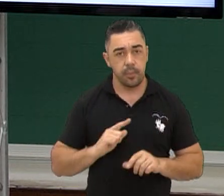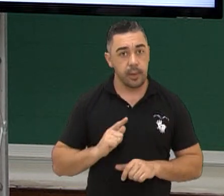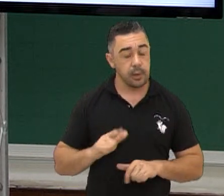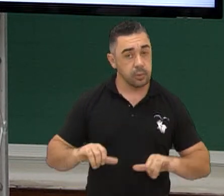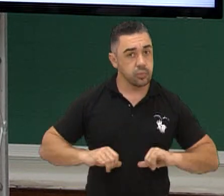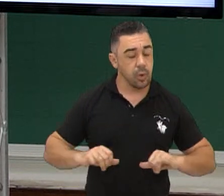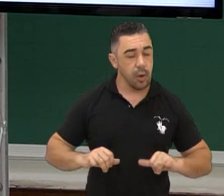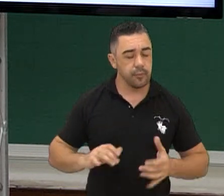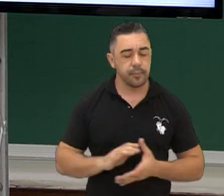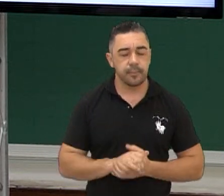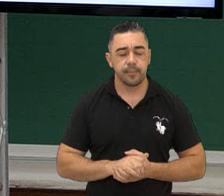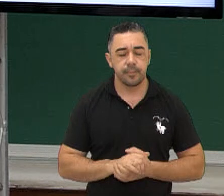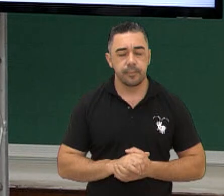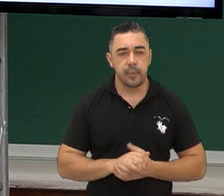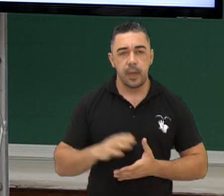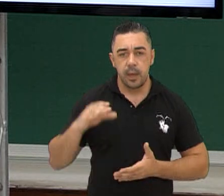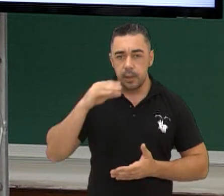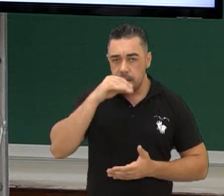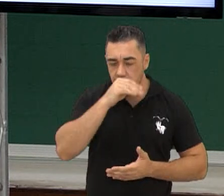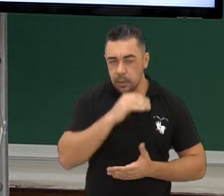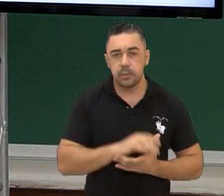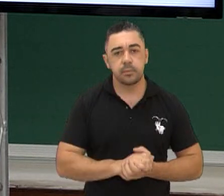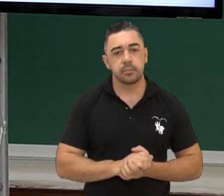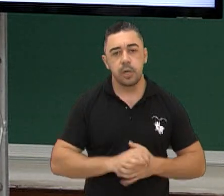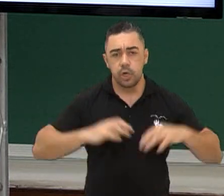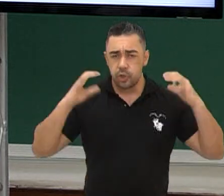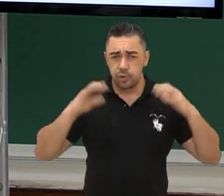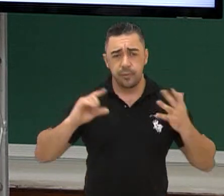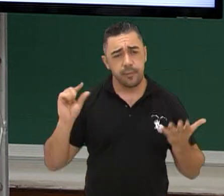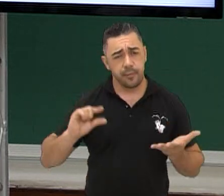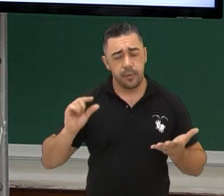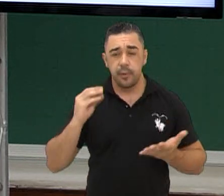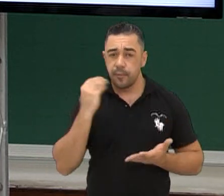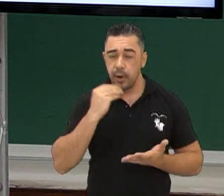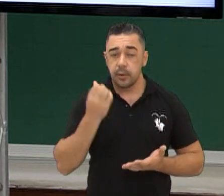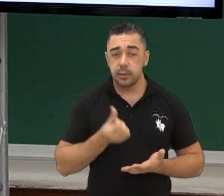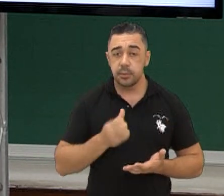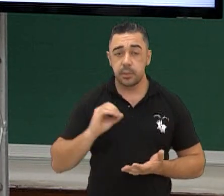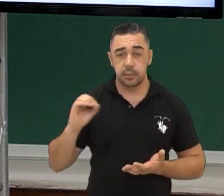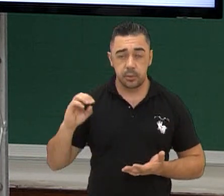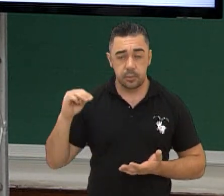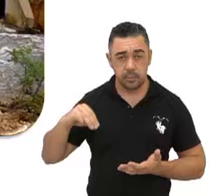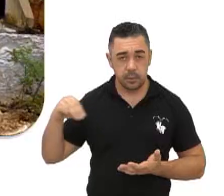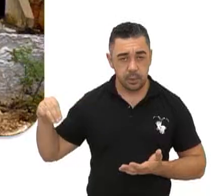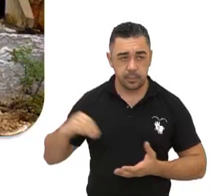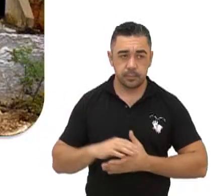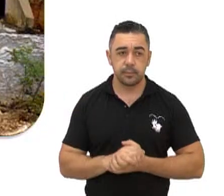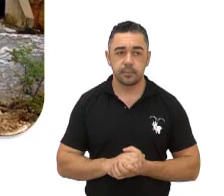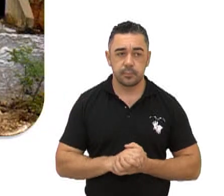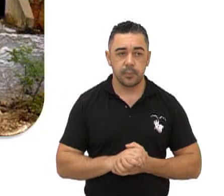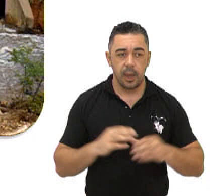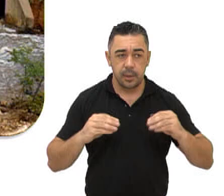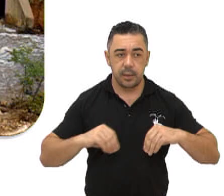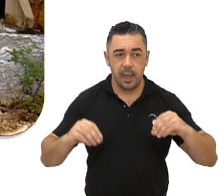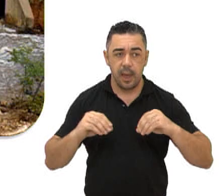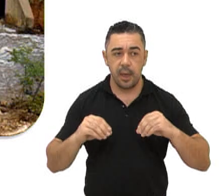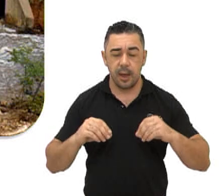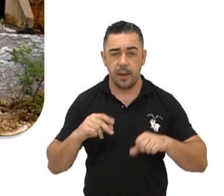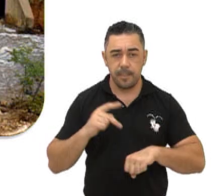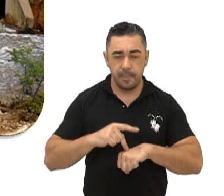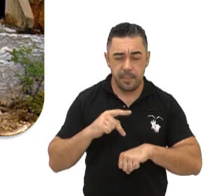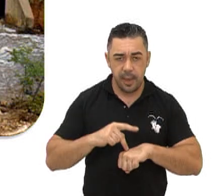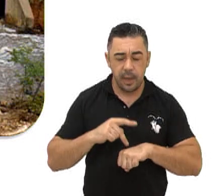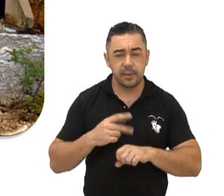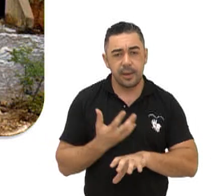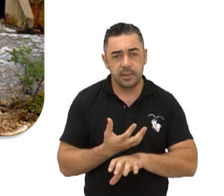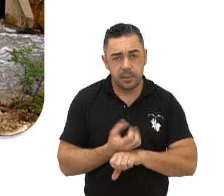mesmo. Seco e quente e pluviosidade bem baixa, ó, 600 milímetros. Solo raso, pedregoso